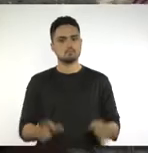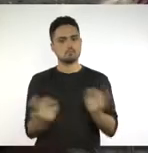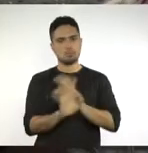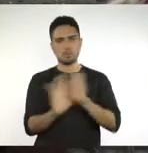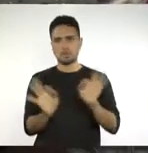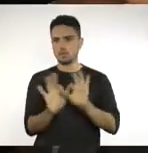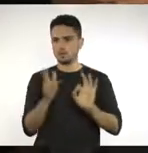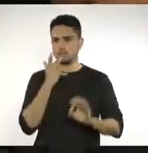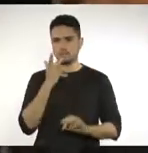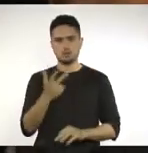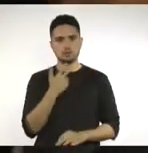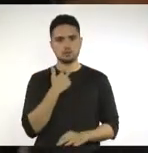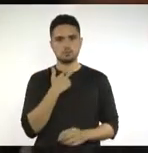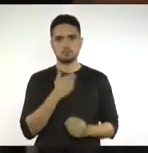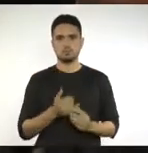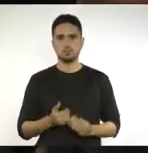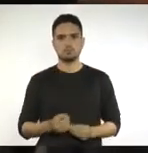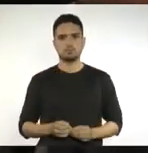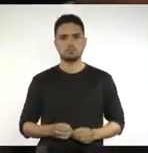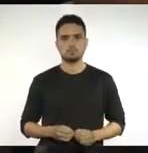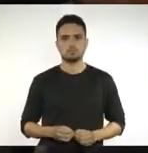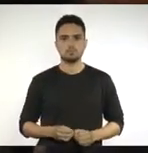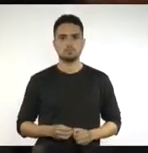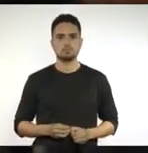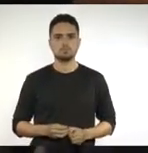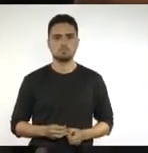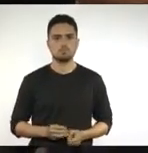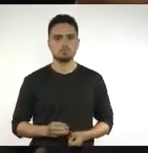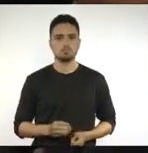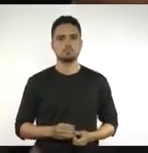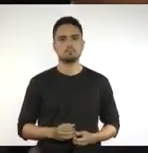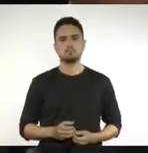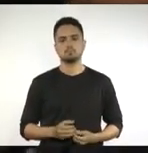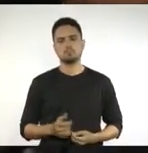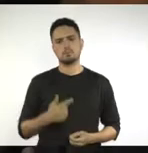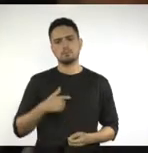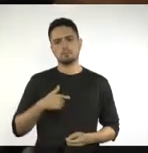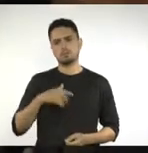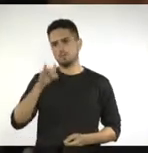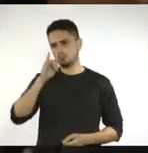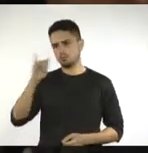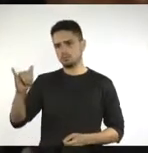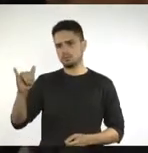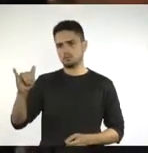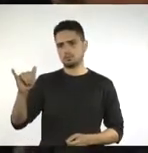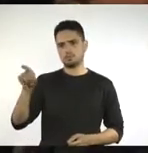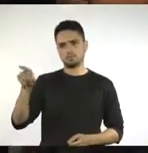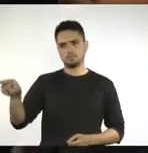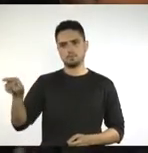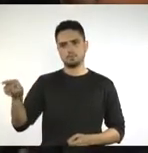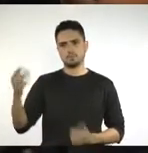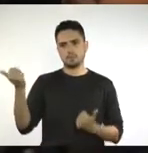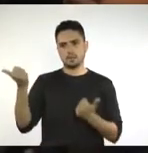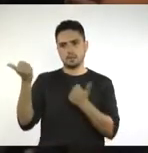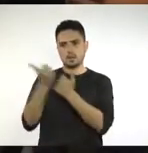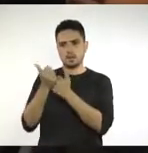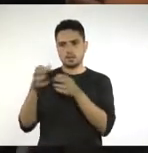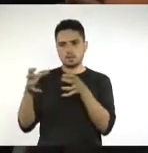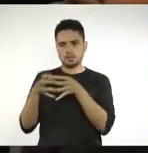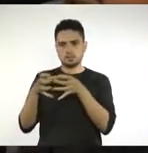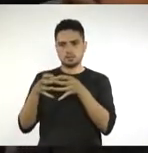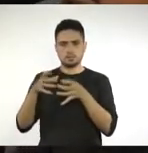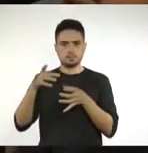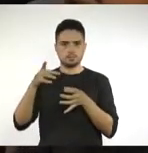Por favor. Senhor presidente, refuto com todo carinho, respeito e vênia ao deputado Luiz Paulo que um assessor ou próprio parlamentar filmar